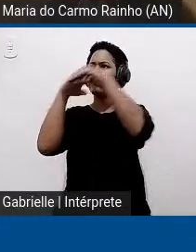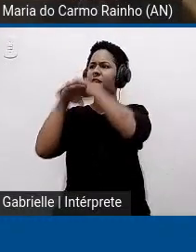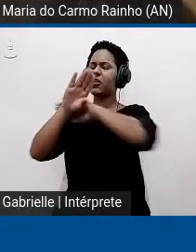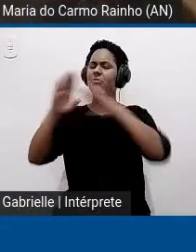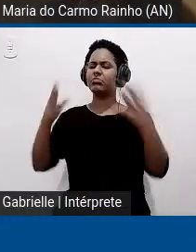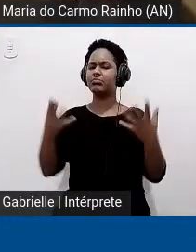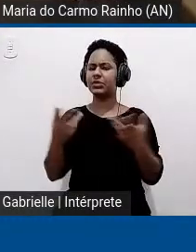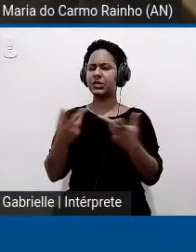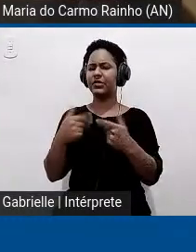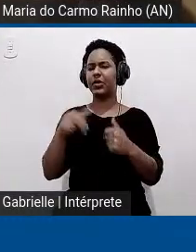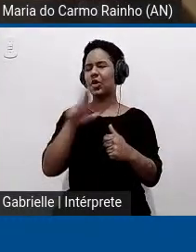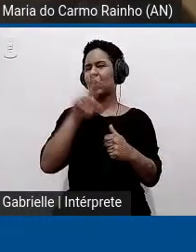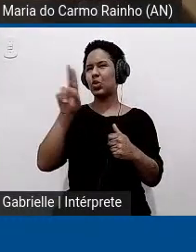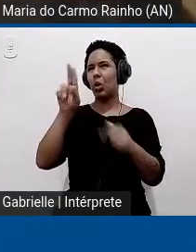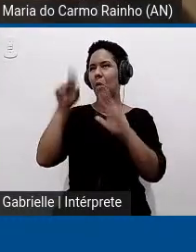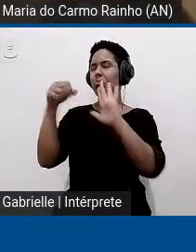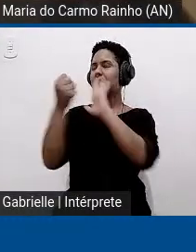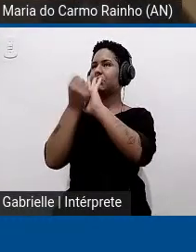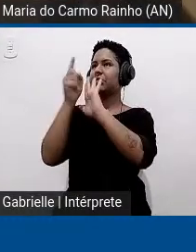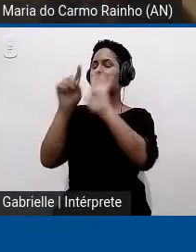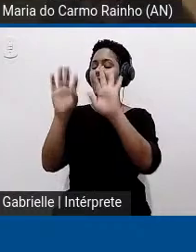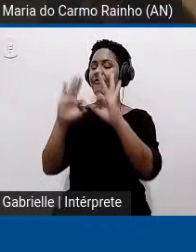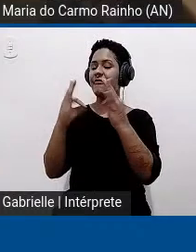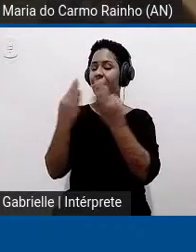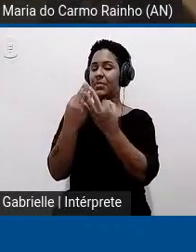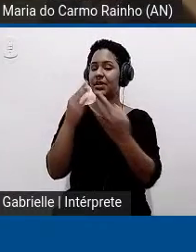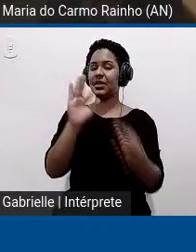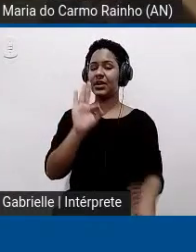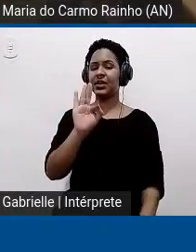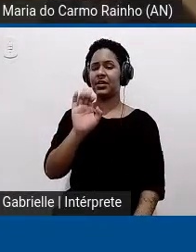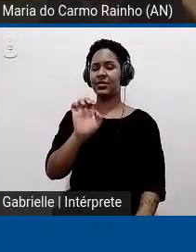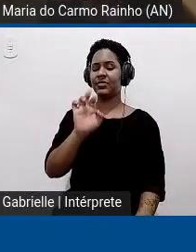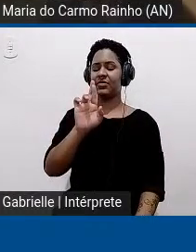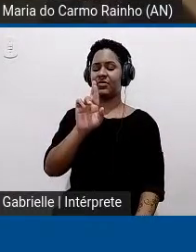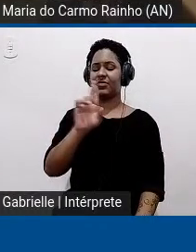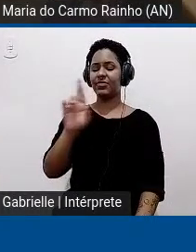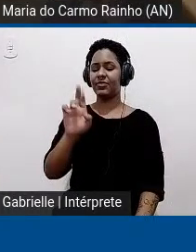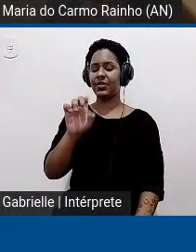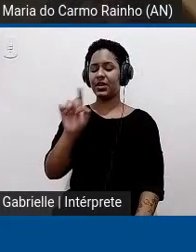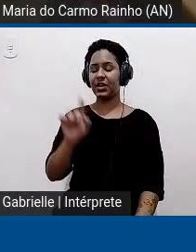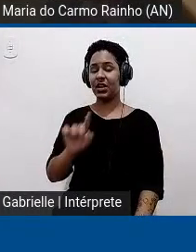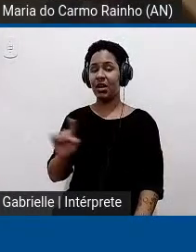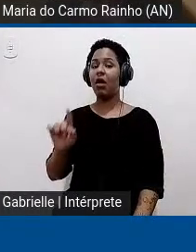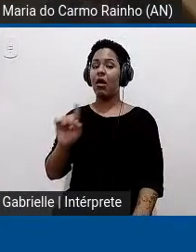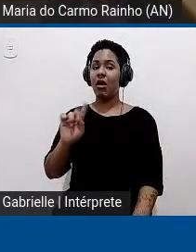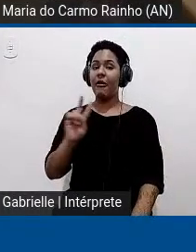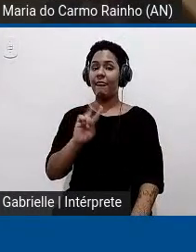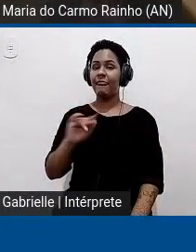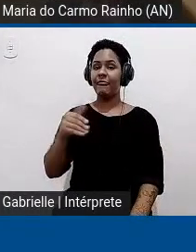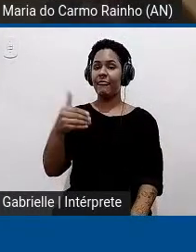Família Ferréz, né, que ainda vai ter, vai